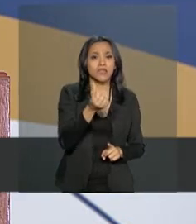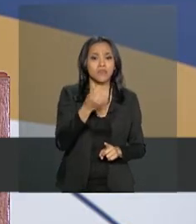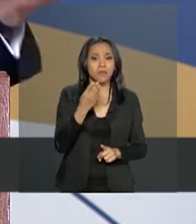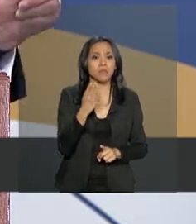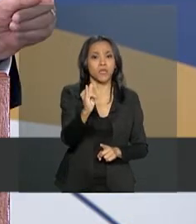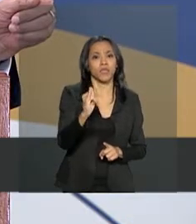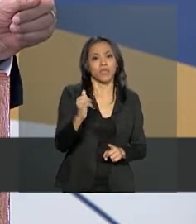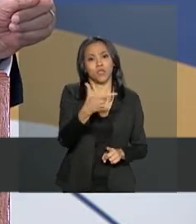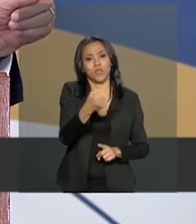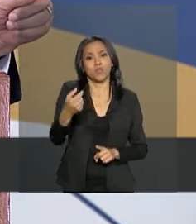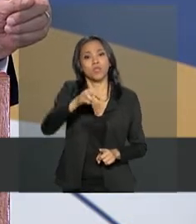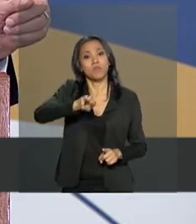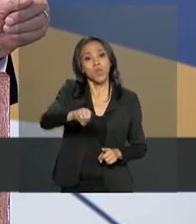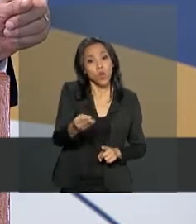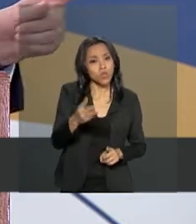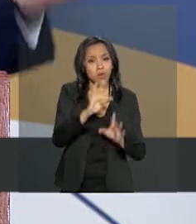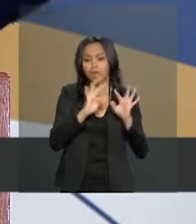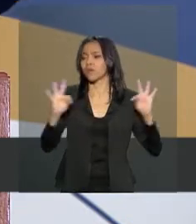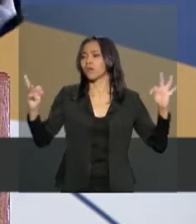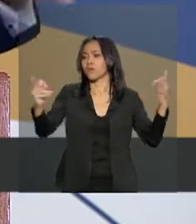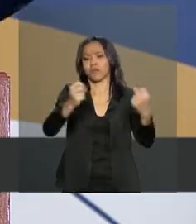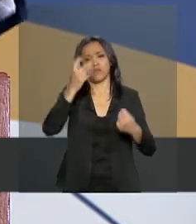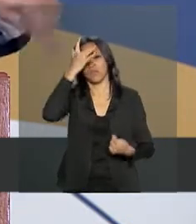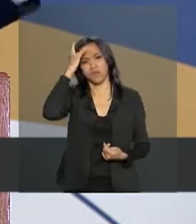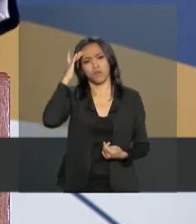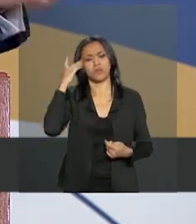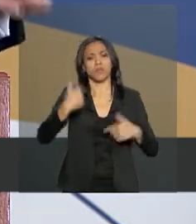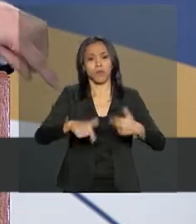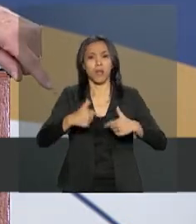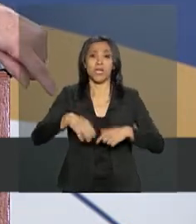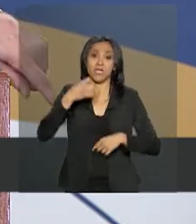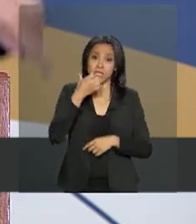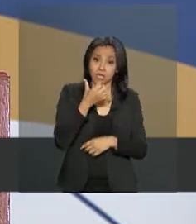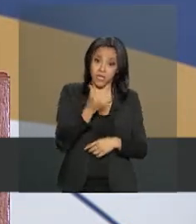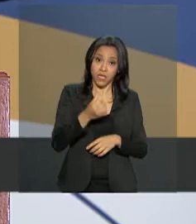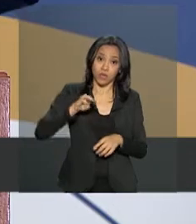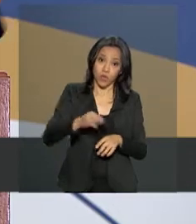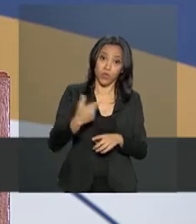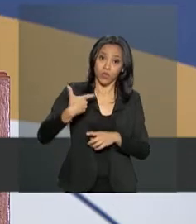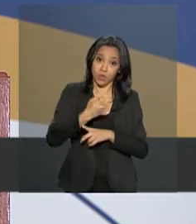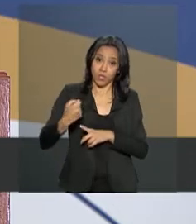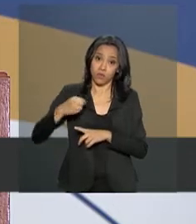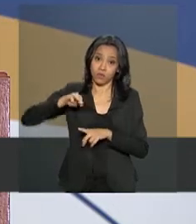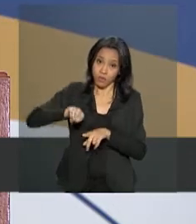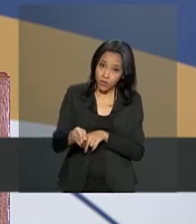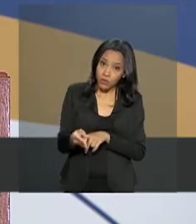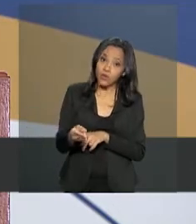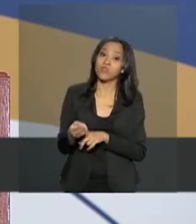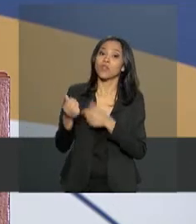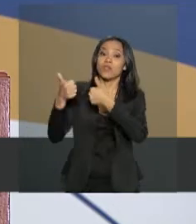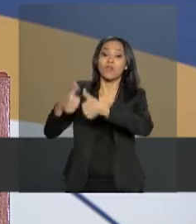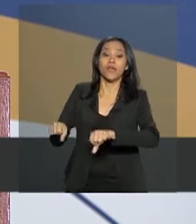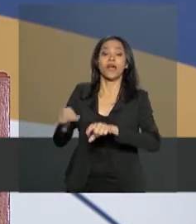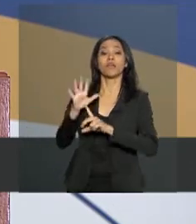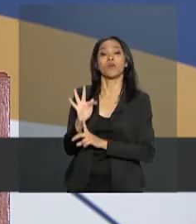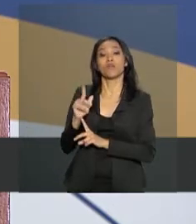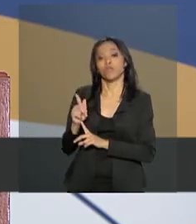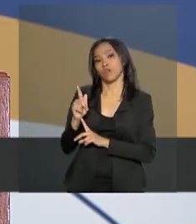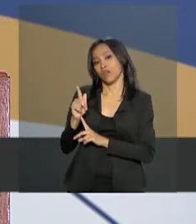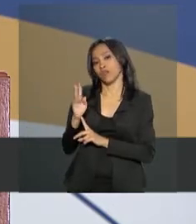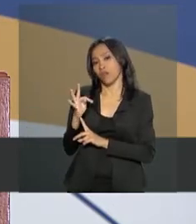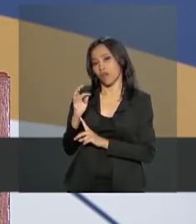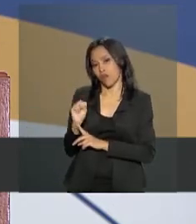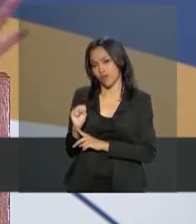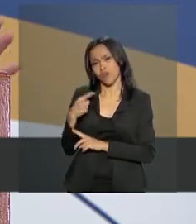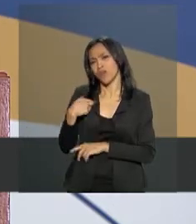para todos os trabalhadores brasileiros e seis milhões e 200 milhões milhões ficarão no fundo de garantia então eu estou